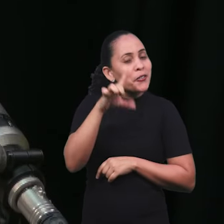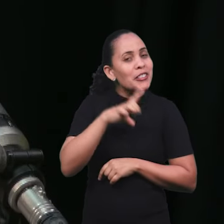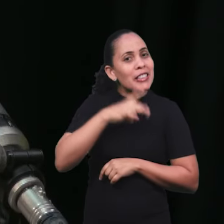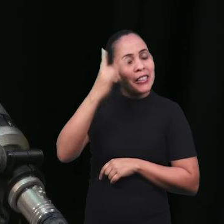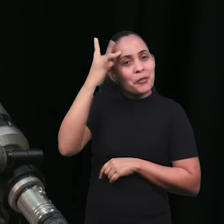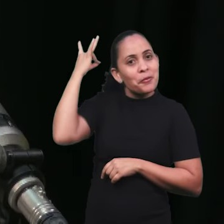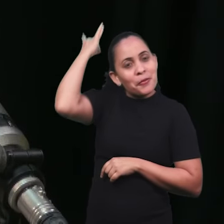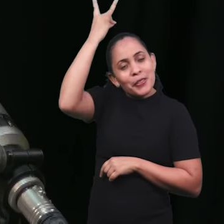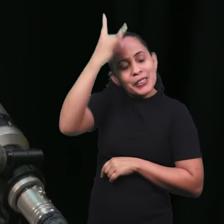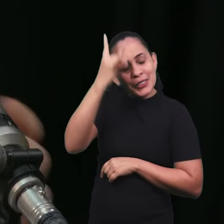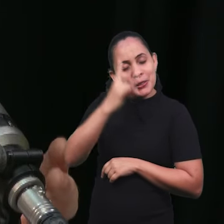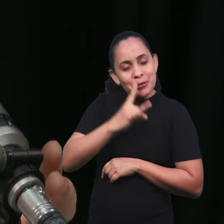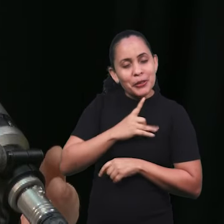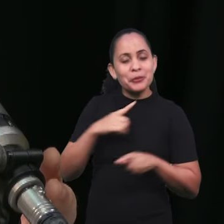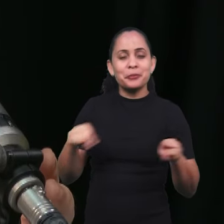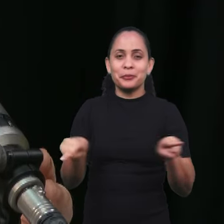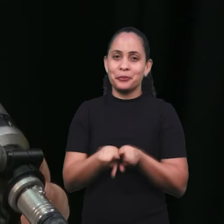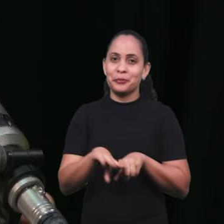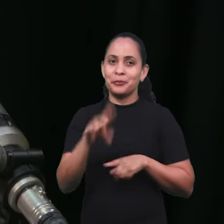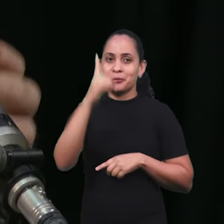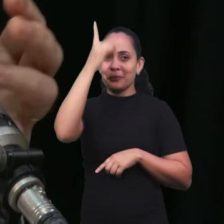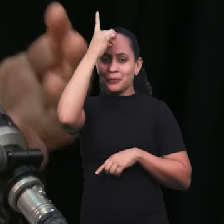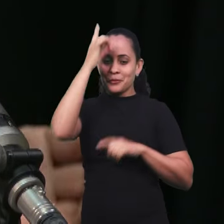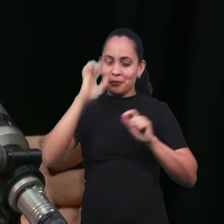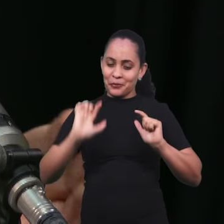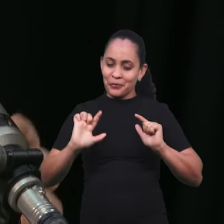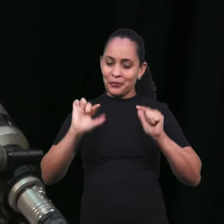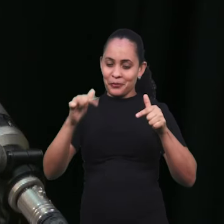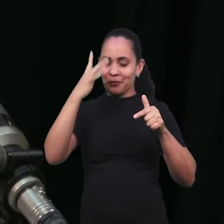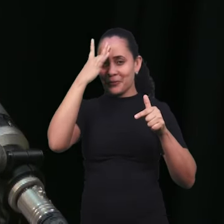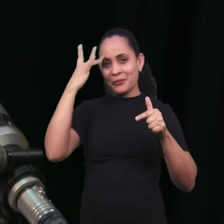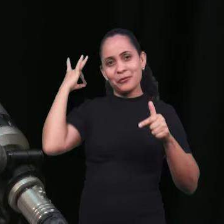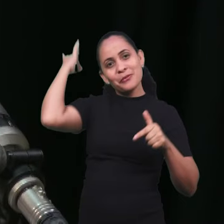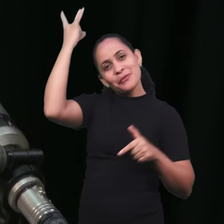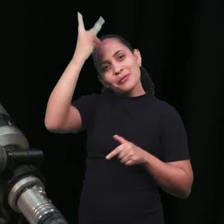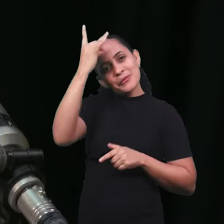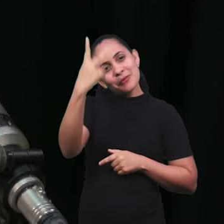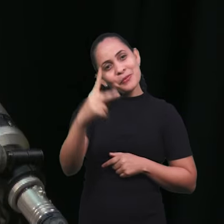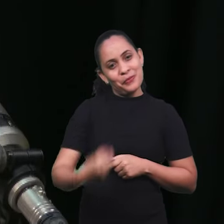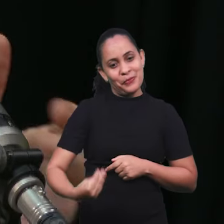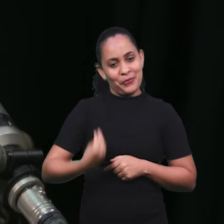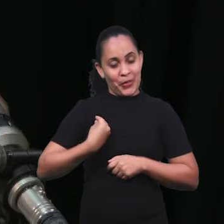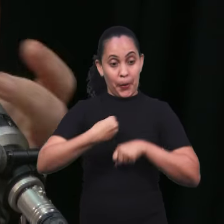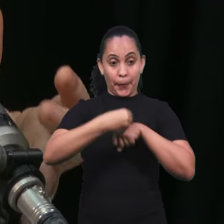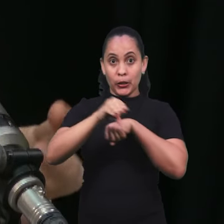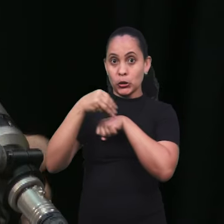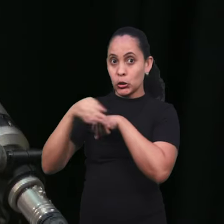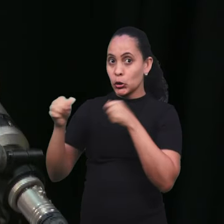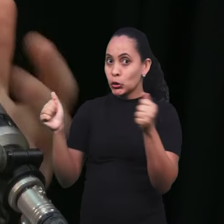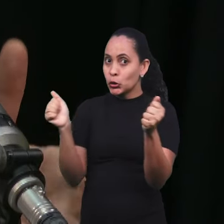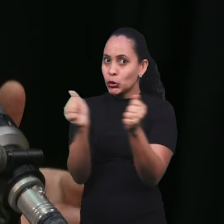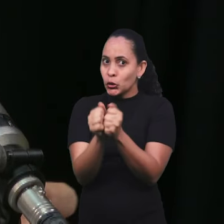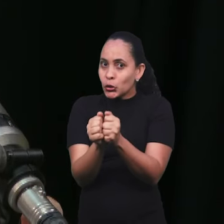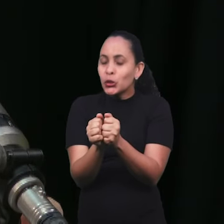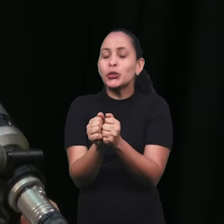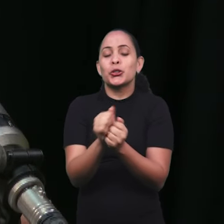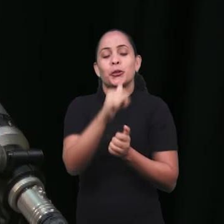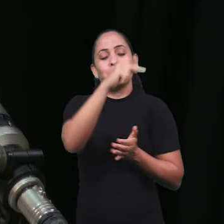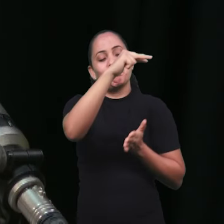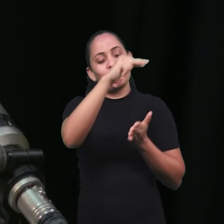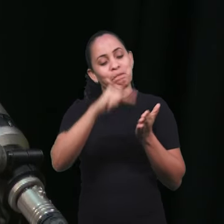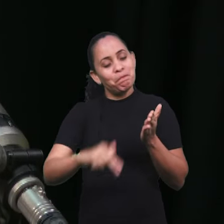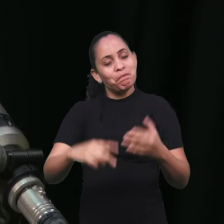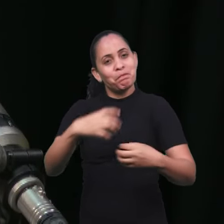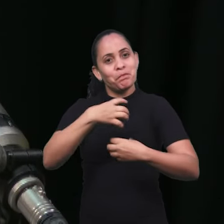Santo, com os dons espirituais, com a operação do Espírito de Deus na sua vida. Compartilhe com a gente acompanha, a gente lê